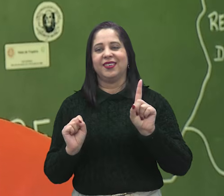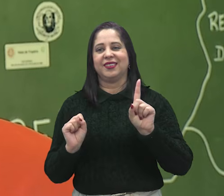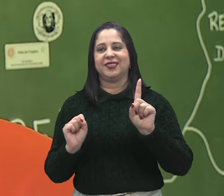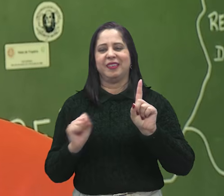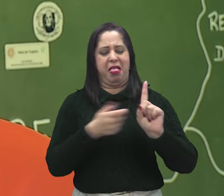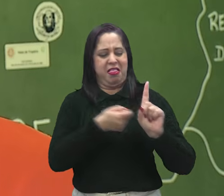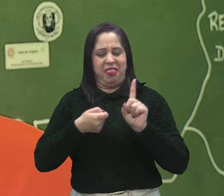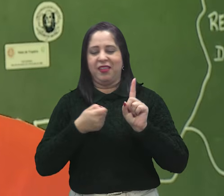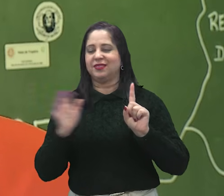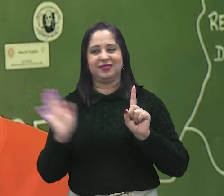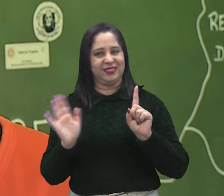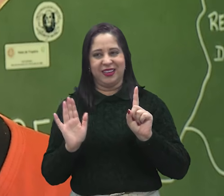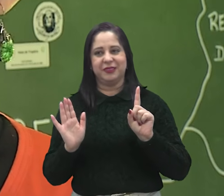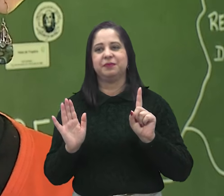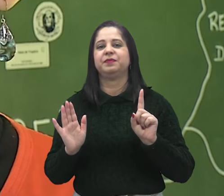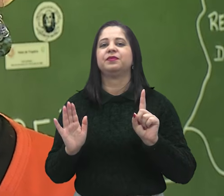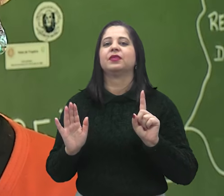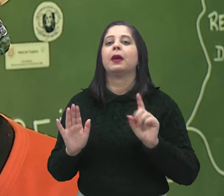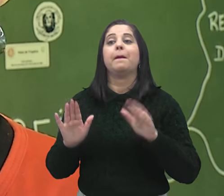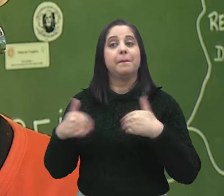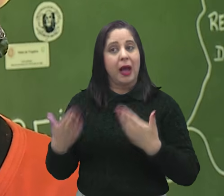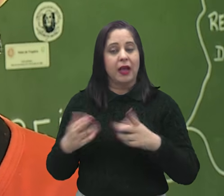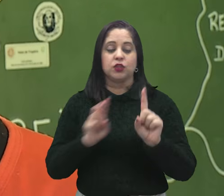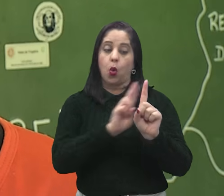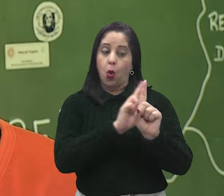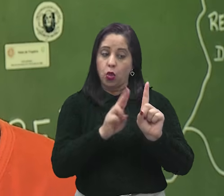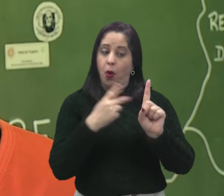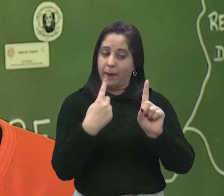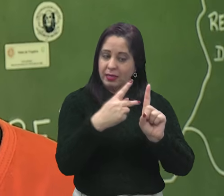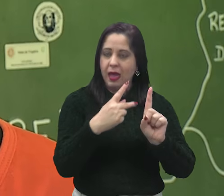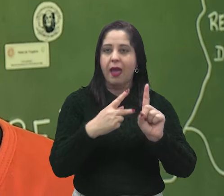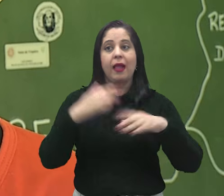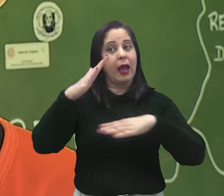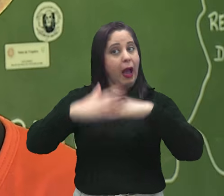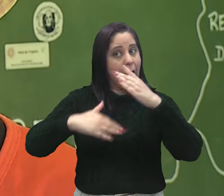de registro, mas os saberes eles são